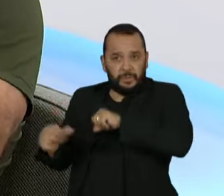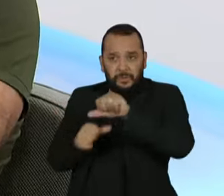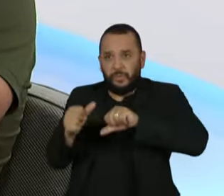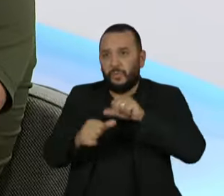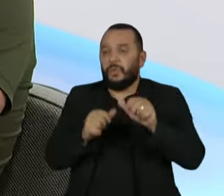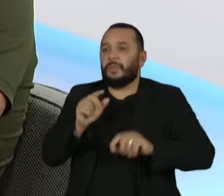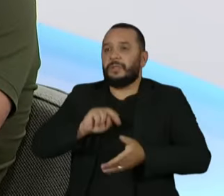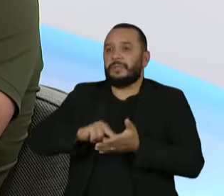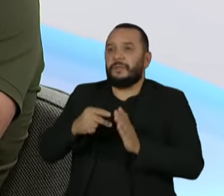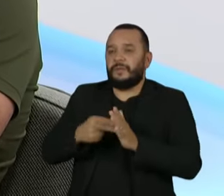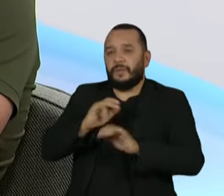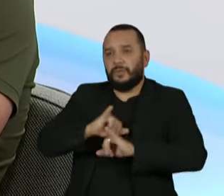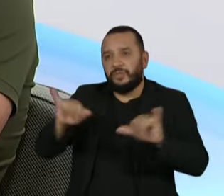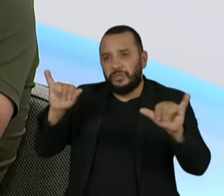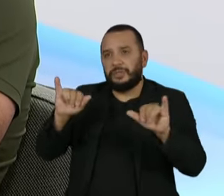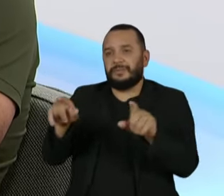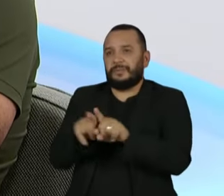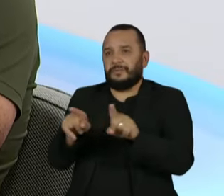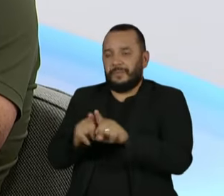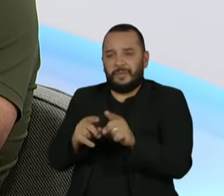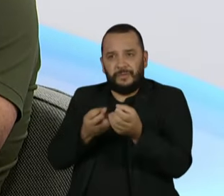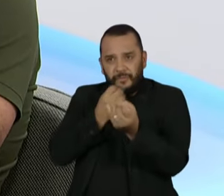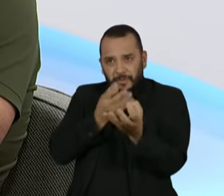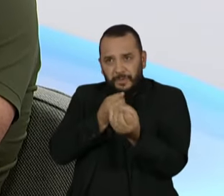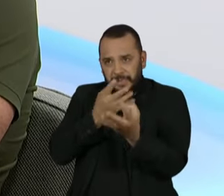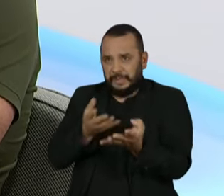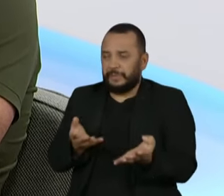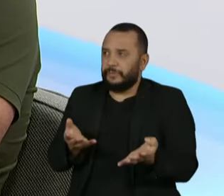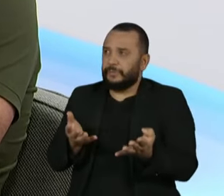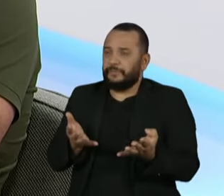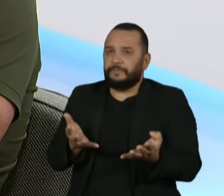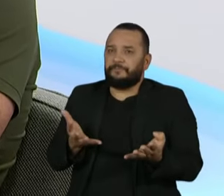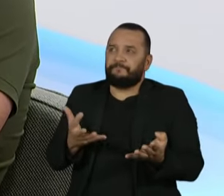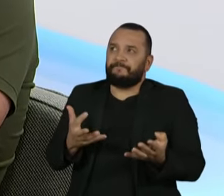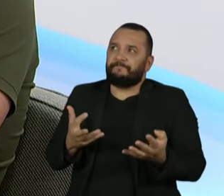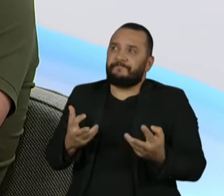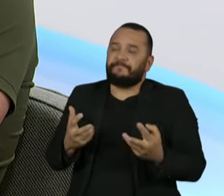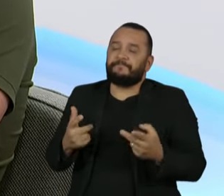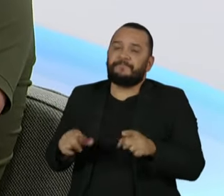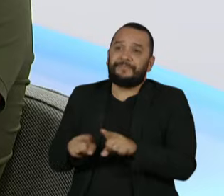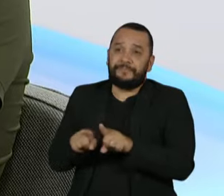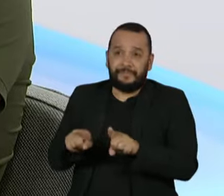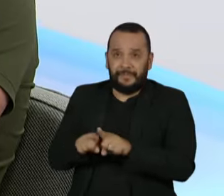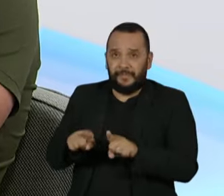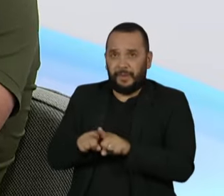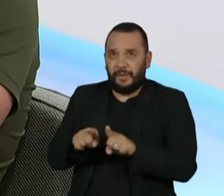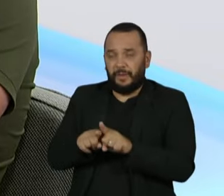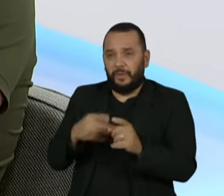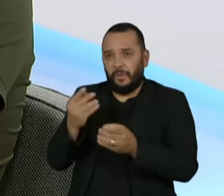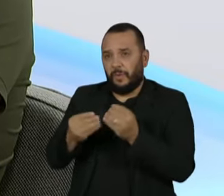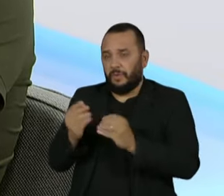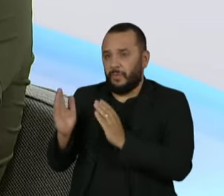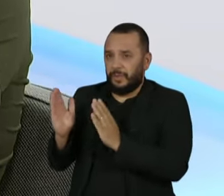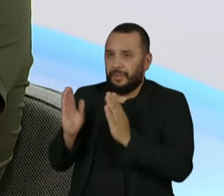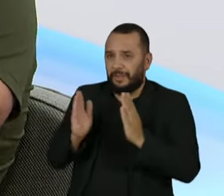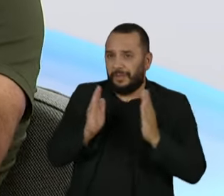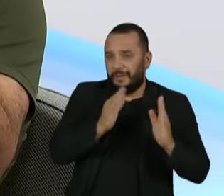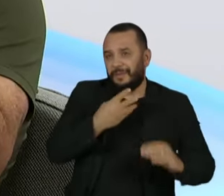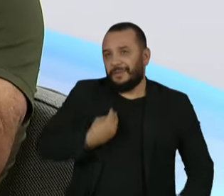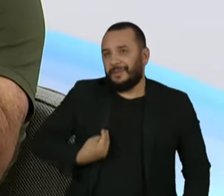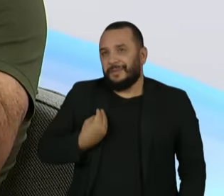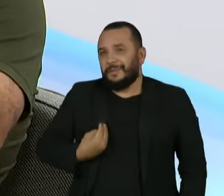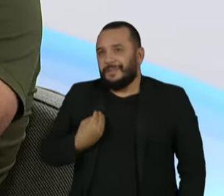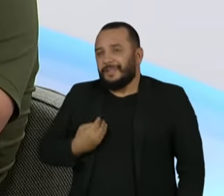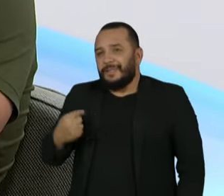notícia de informação de Talvez de unidade até de trilha da vida que a gente